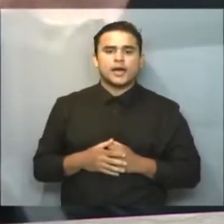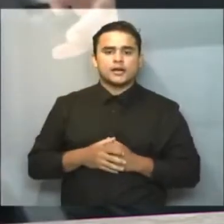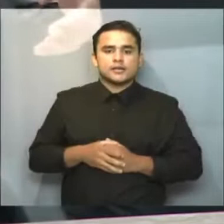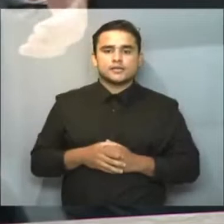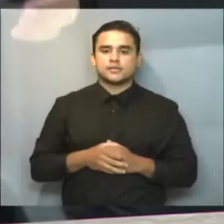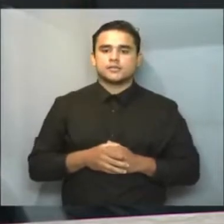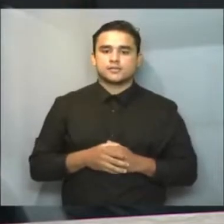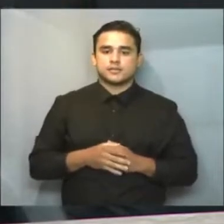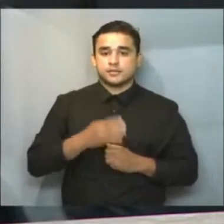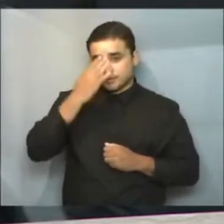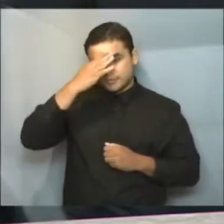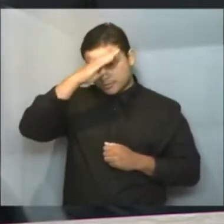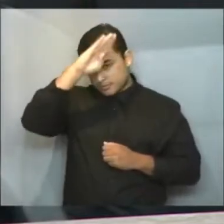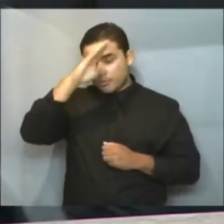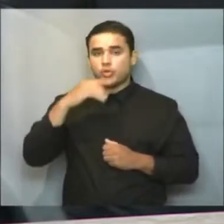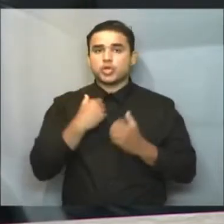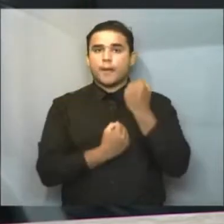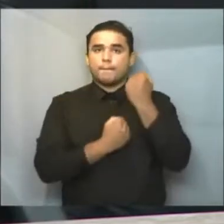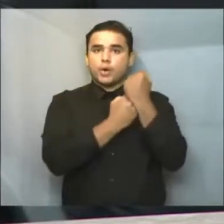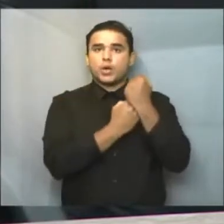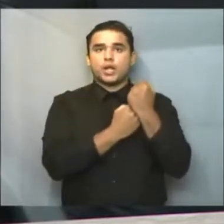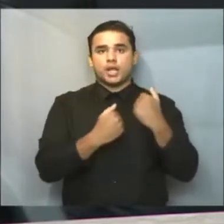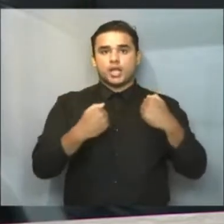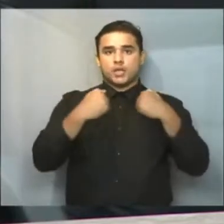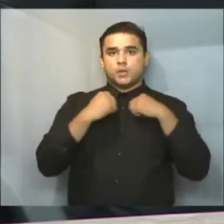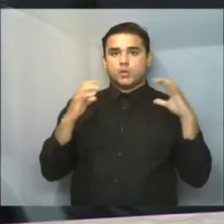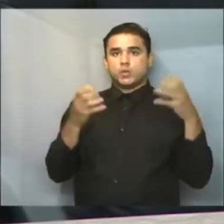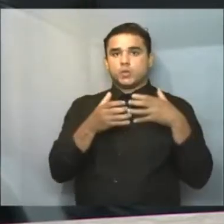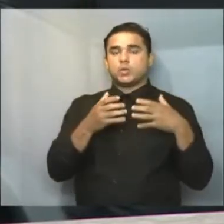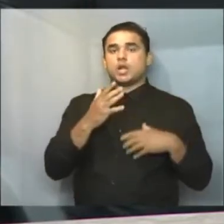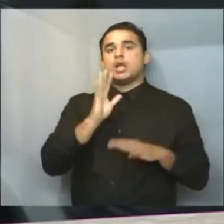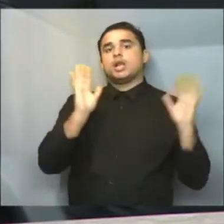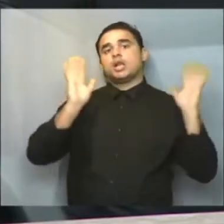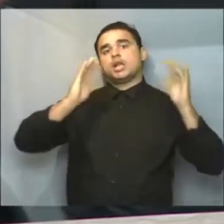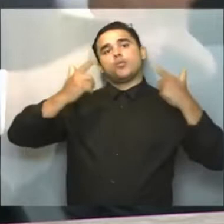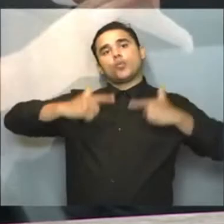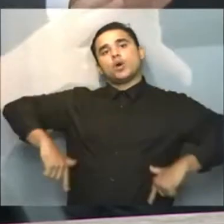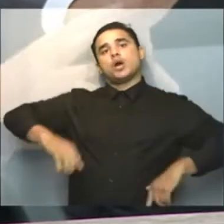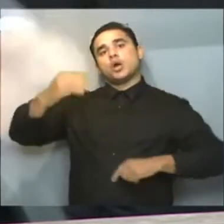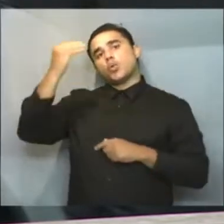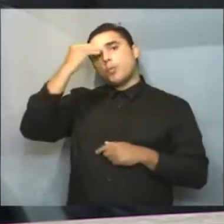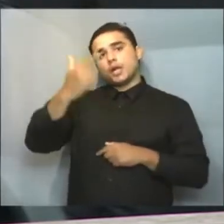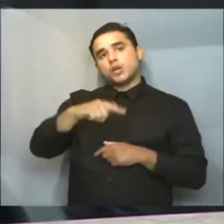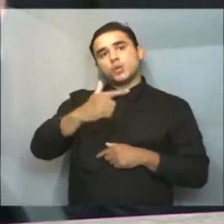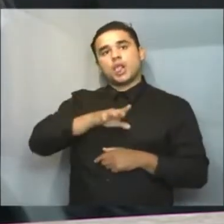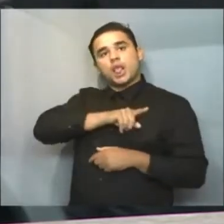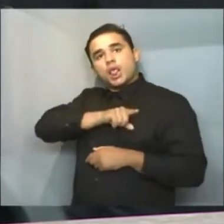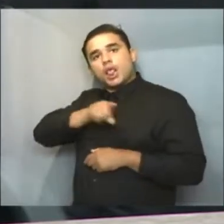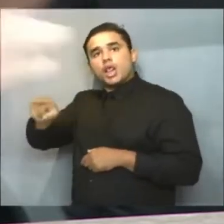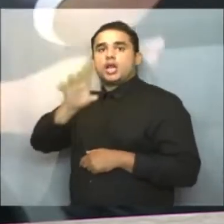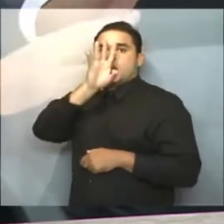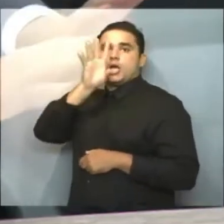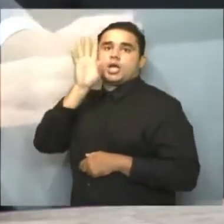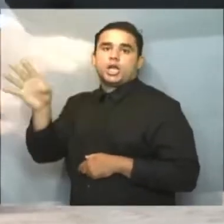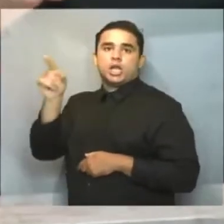Os bolsonaristas se eximem da culpa do presidente Bolsonaro e querem empurrar a conta,